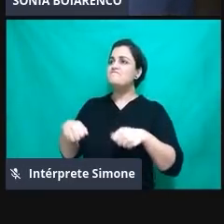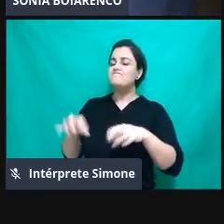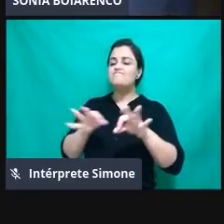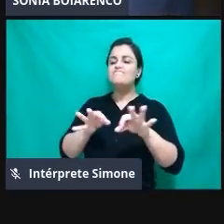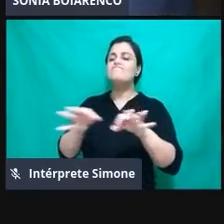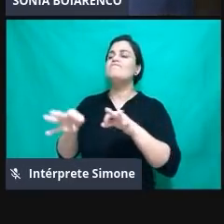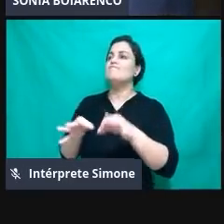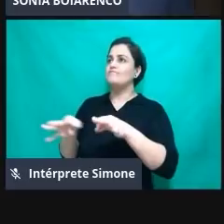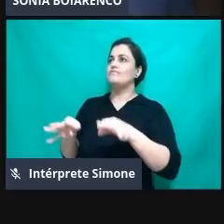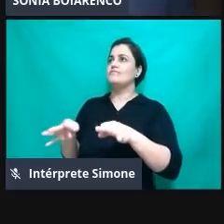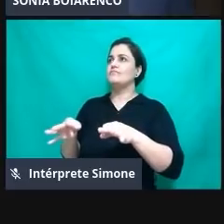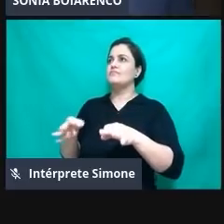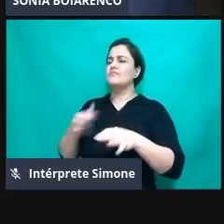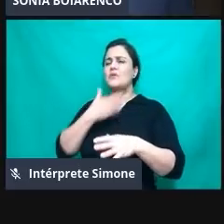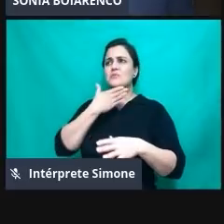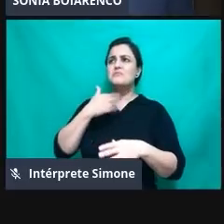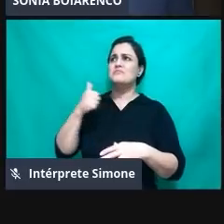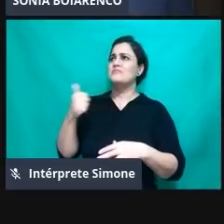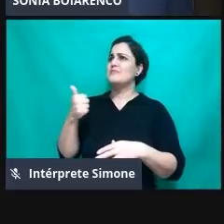norteando, né? Tinha que ter